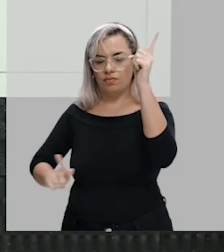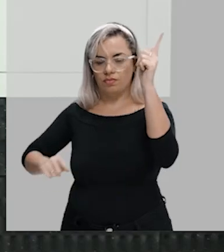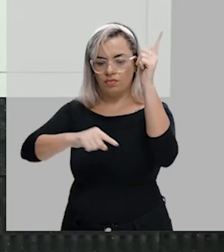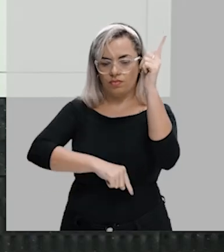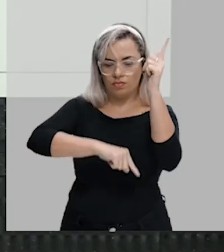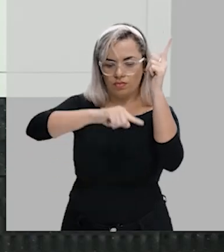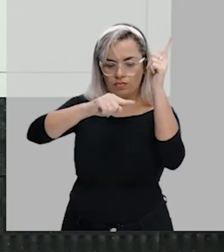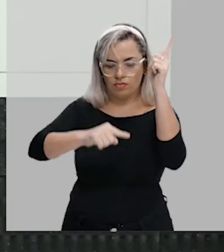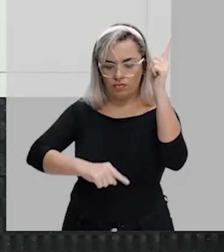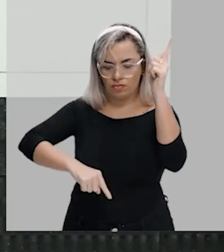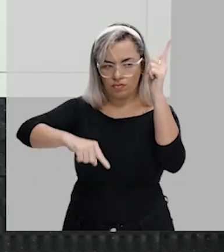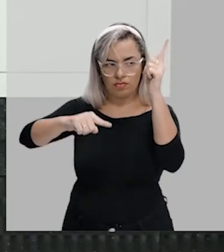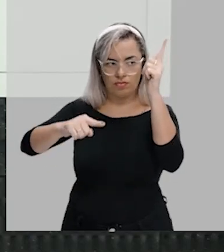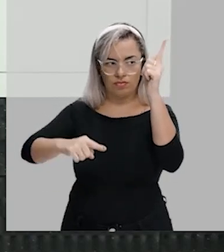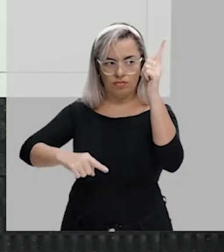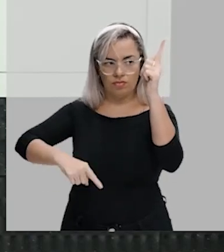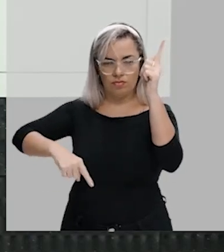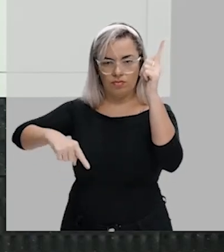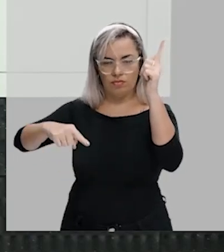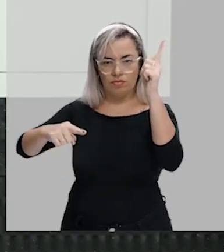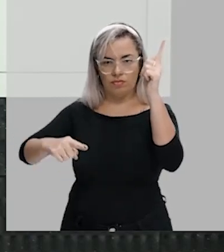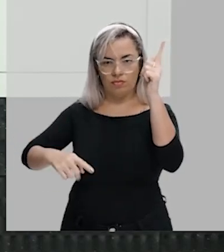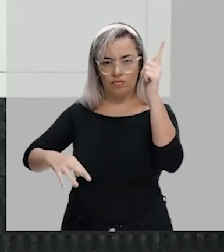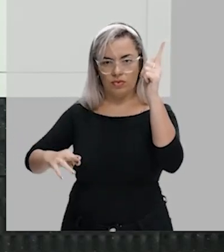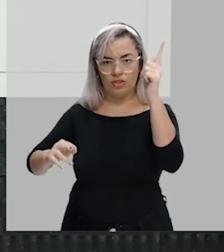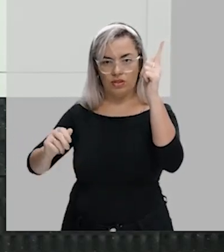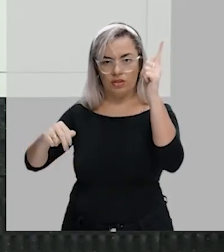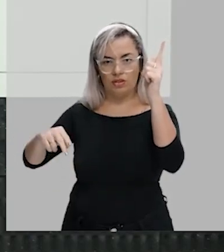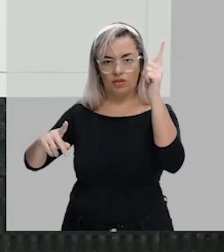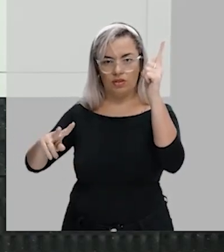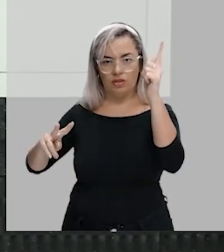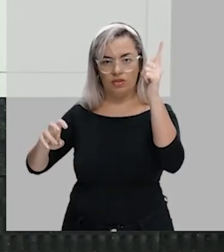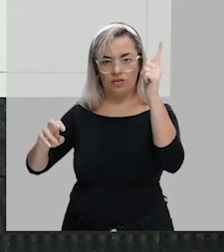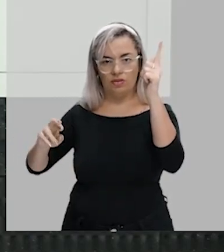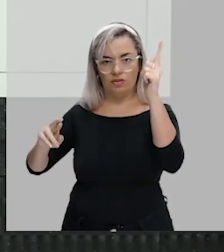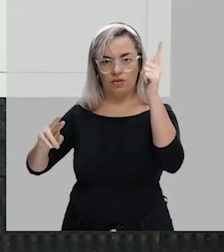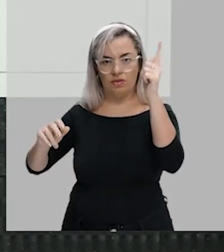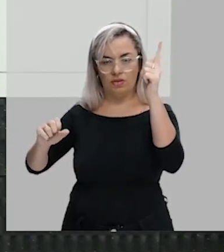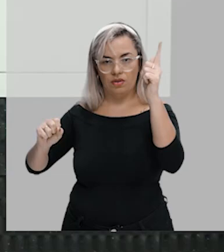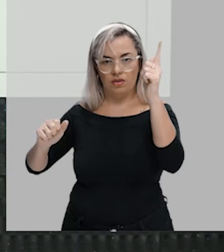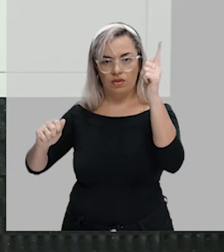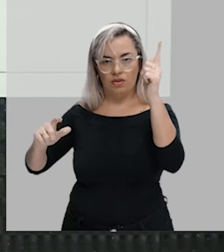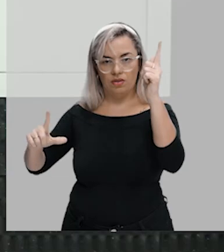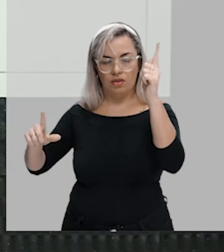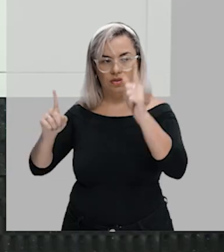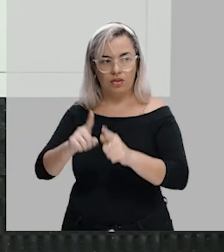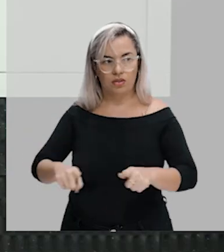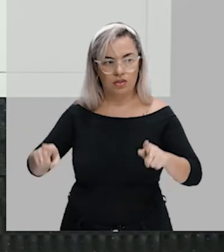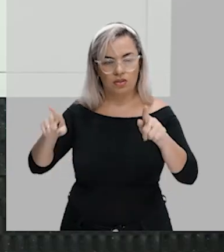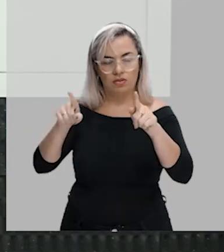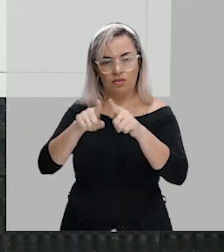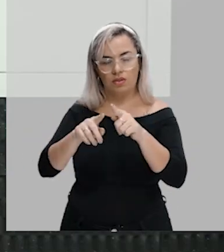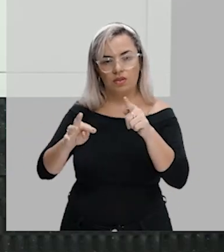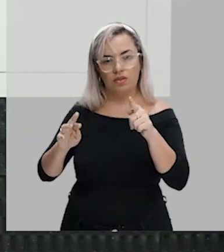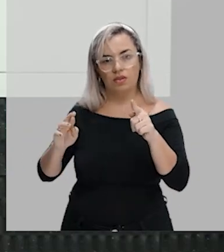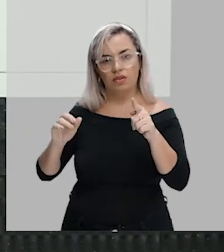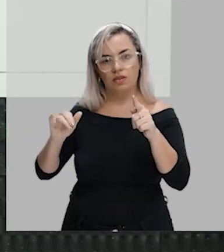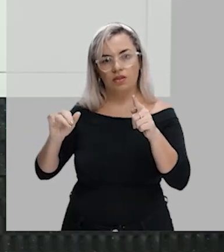Tridimensional, resultado da interação desses campos.